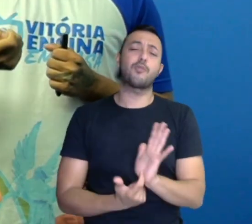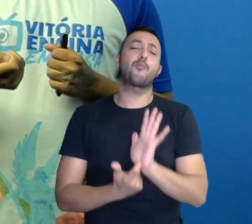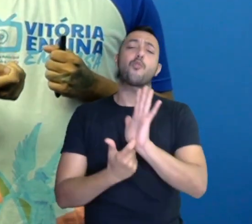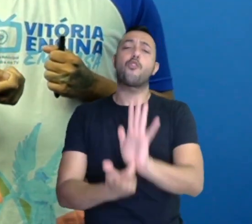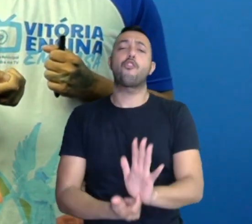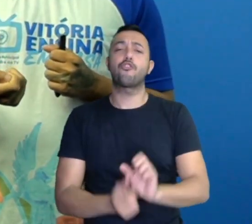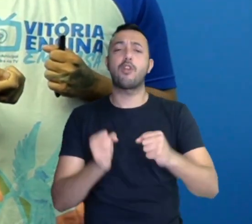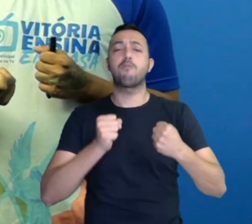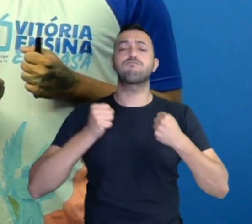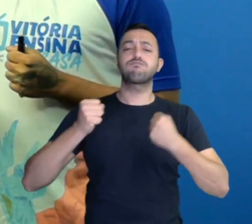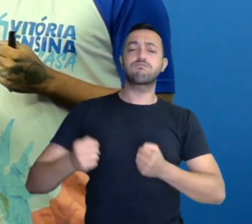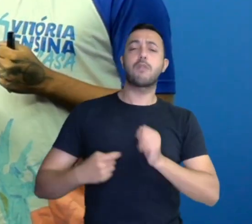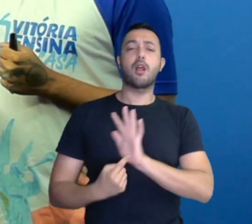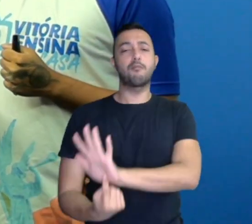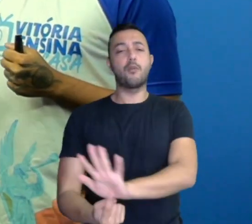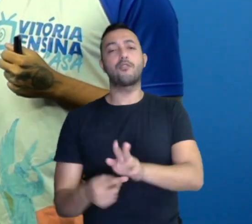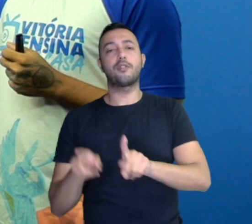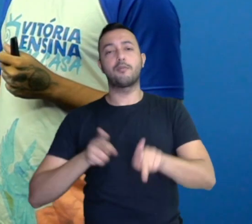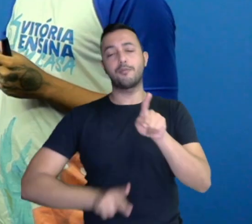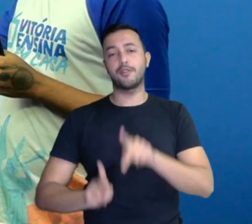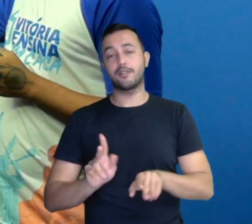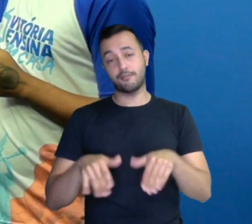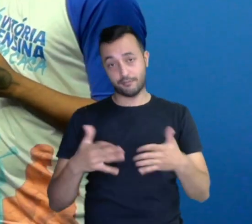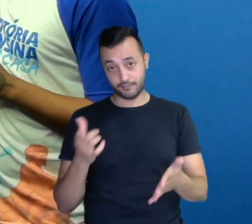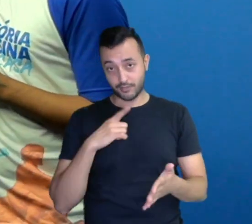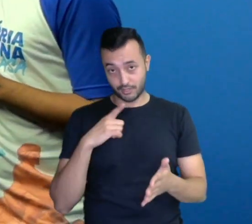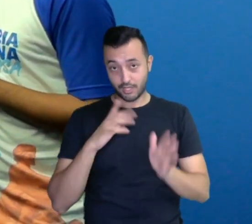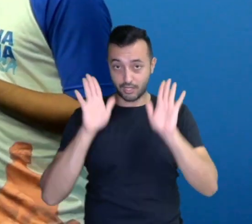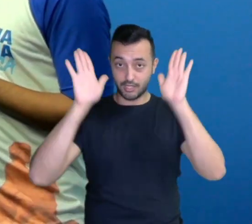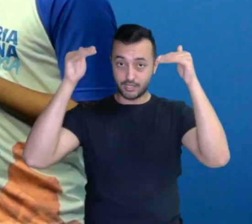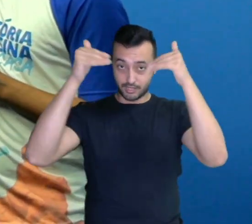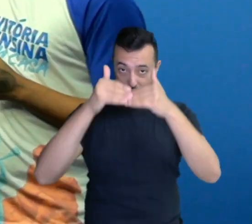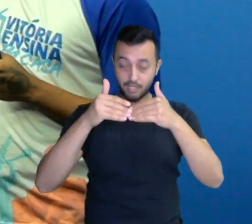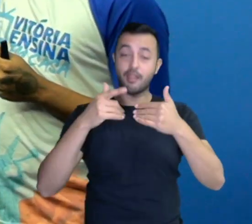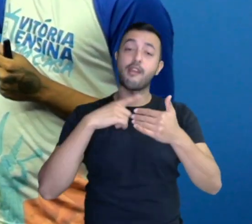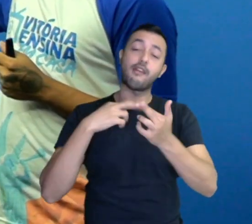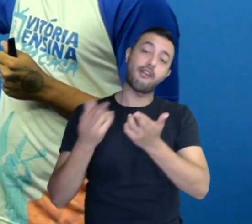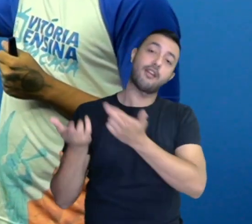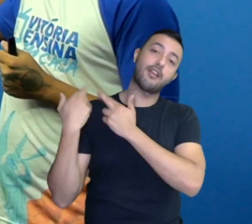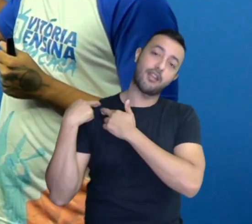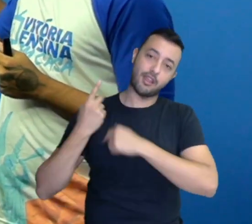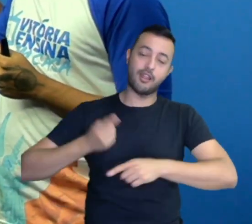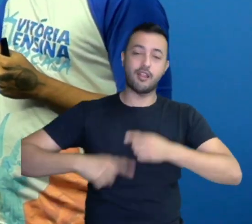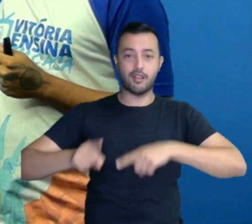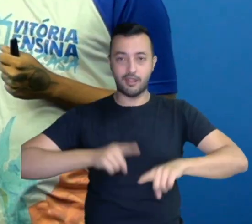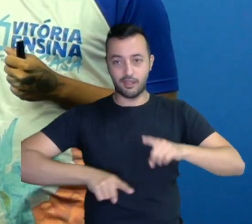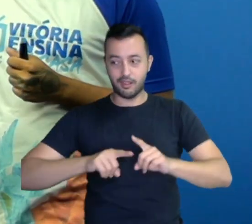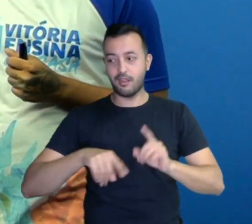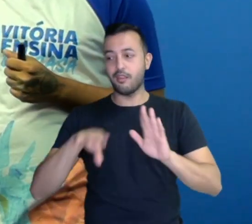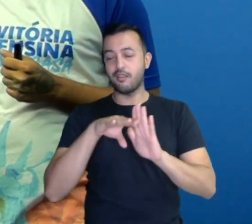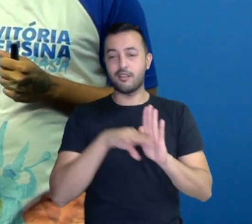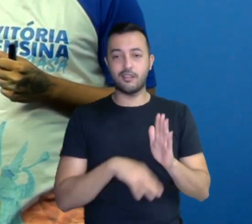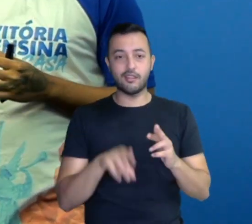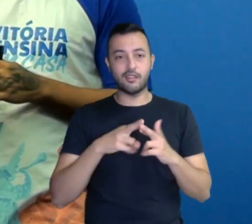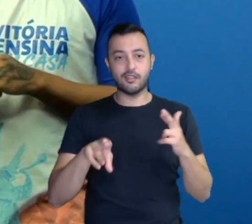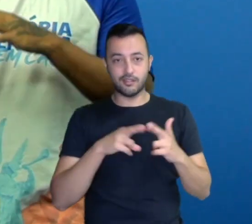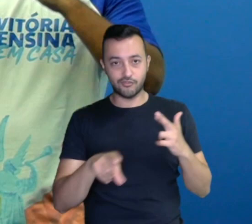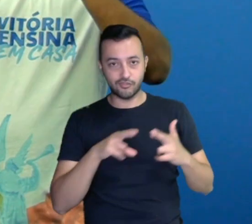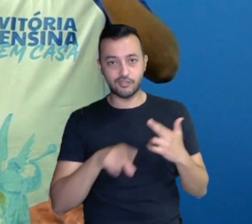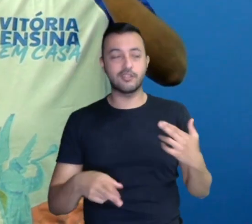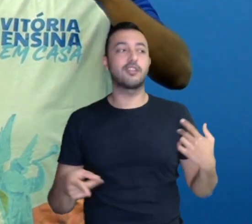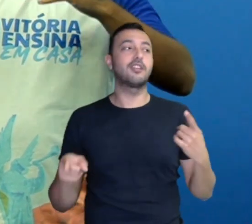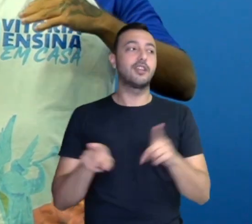demonstrando a sua autoridade para a população. Então, a gente vai ter lá os sacerdotes, que eram responsáveis pela administração dos rituais religiosos,